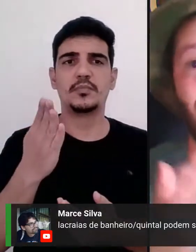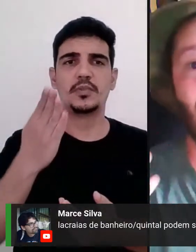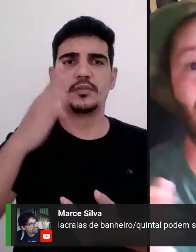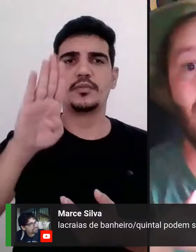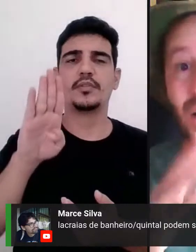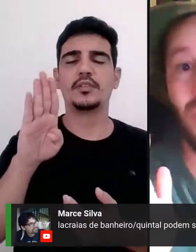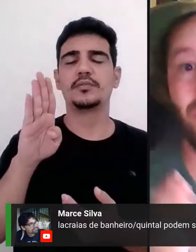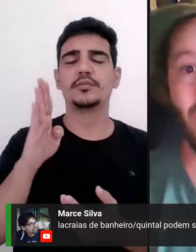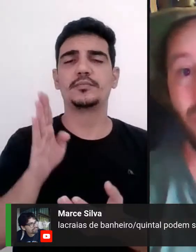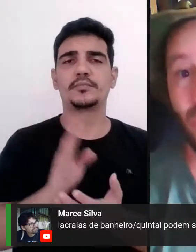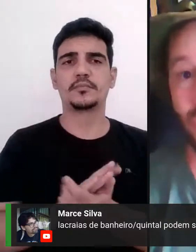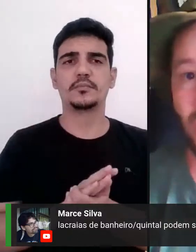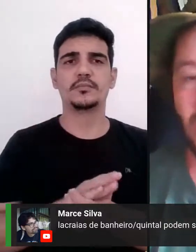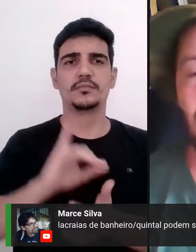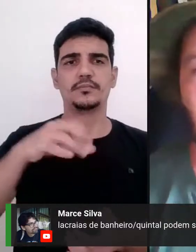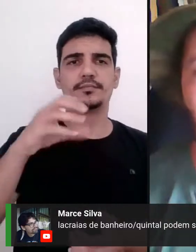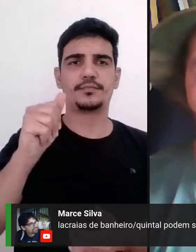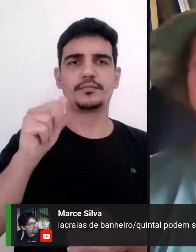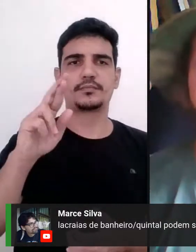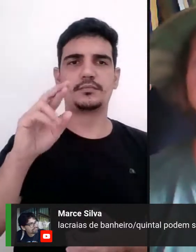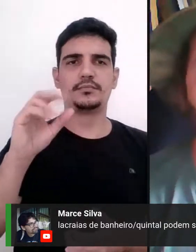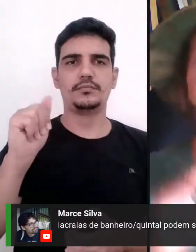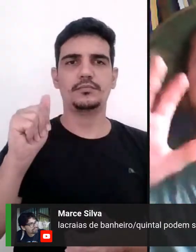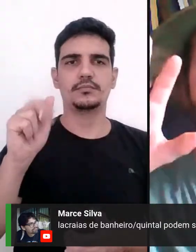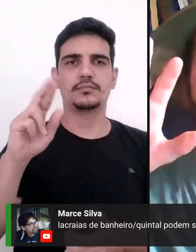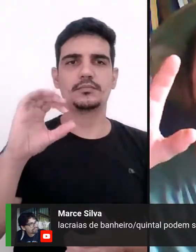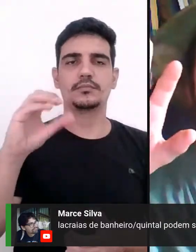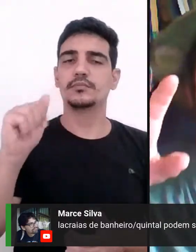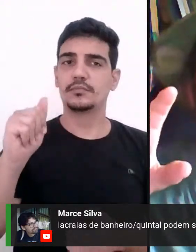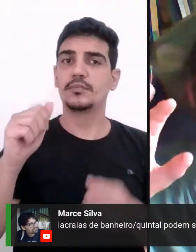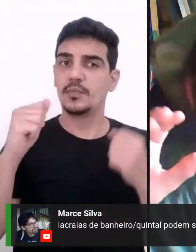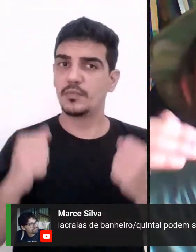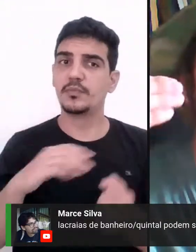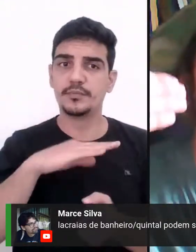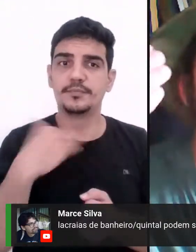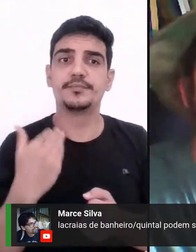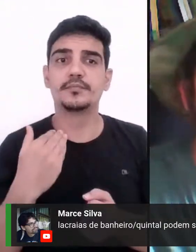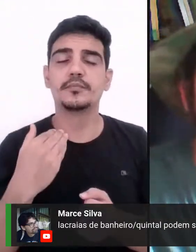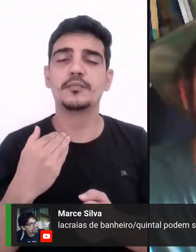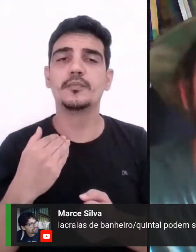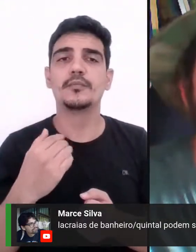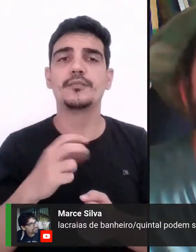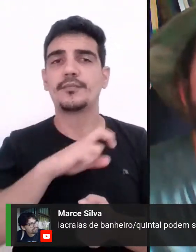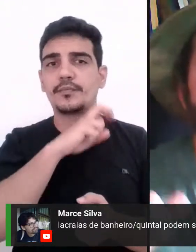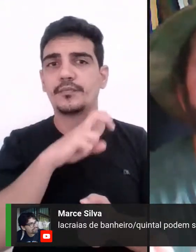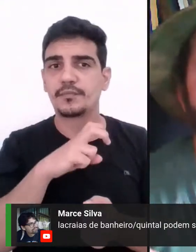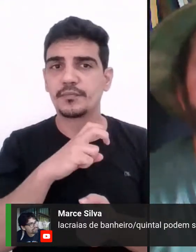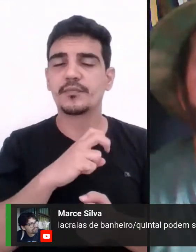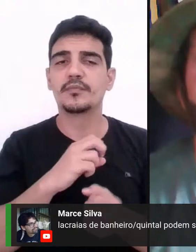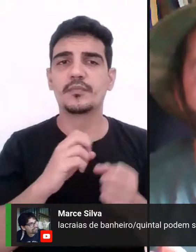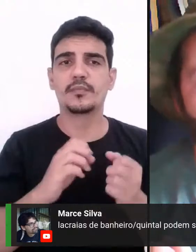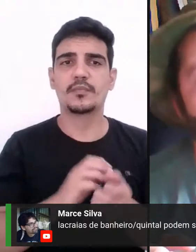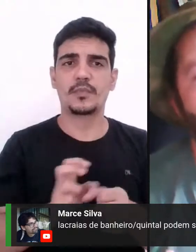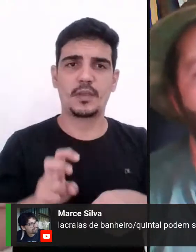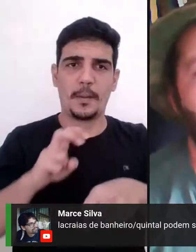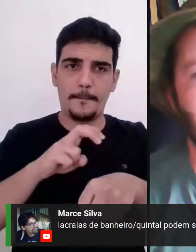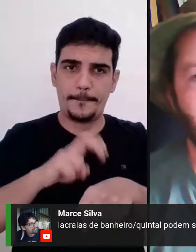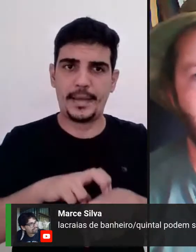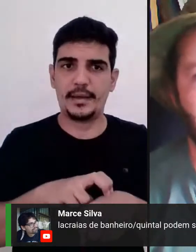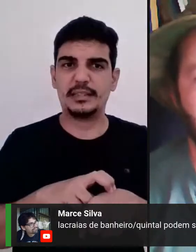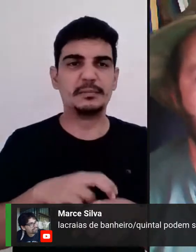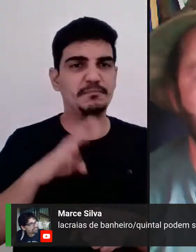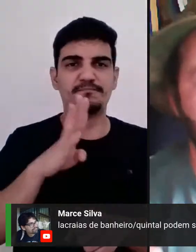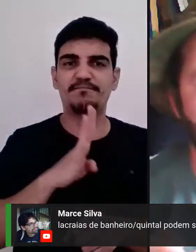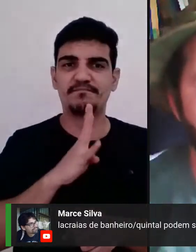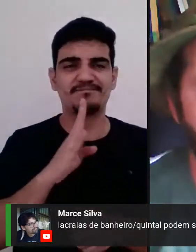uma sequela, perde um braço, uma perna, pode morrer. Então, acidentes com pessoas que não conhecem o animal é muito comum no